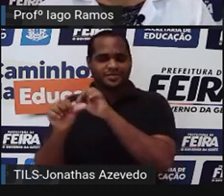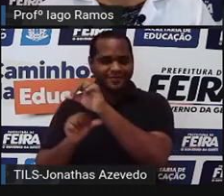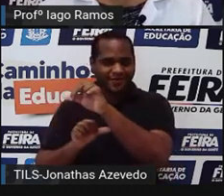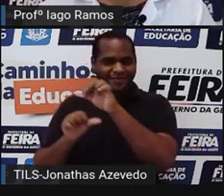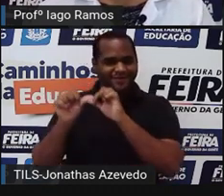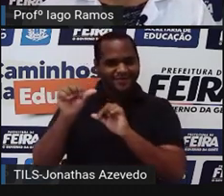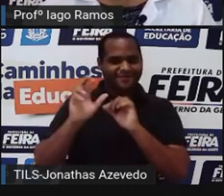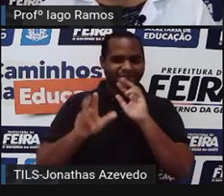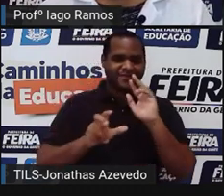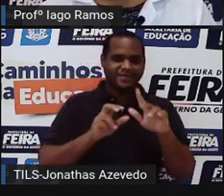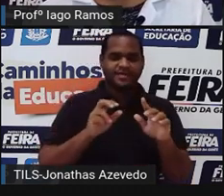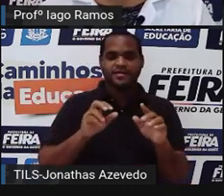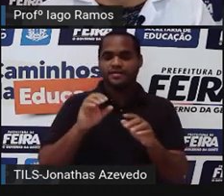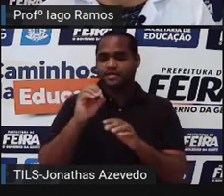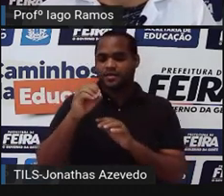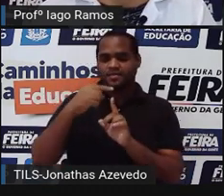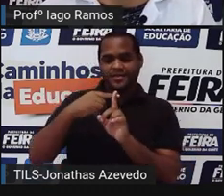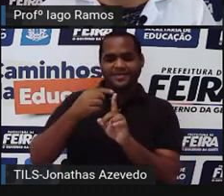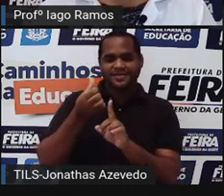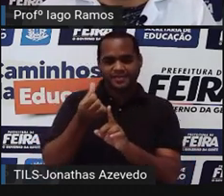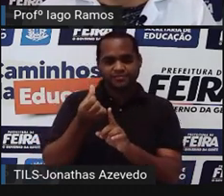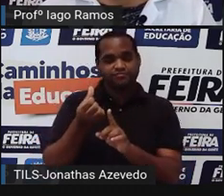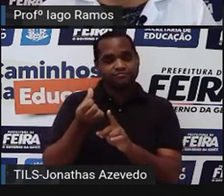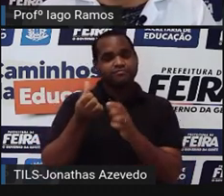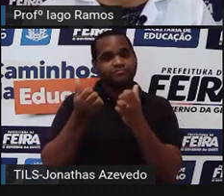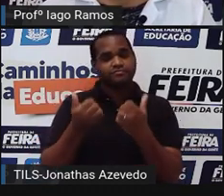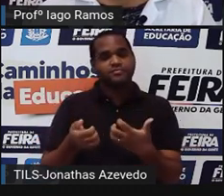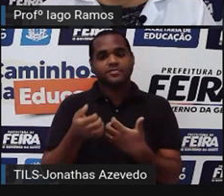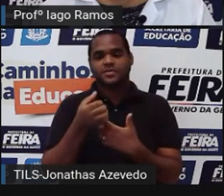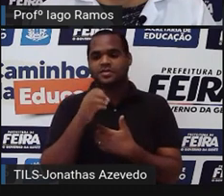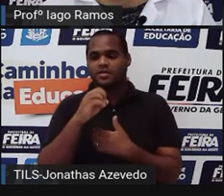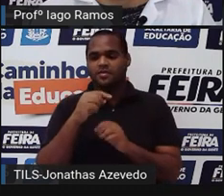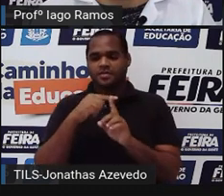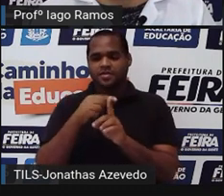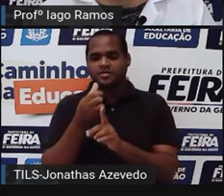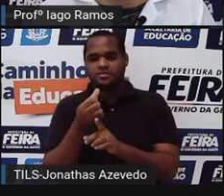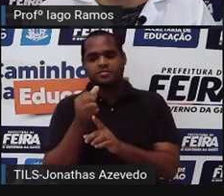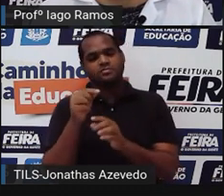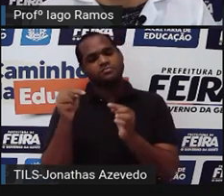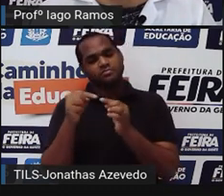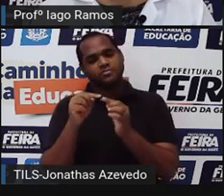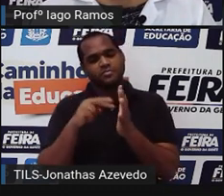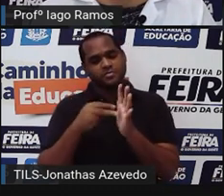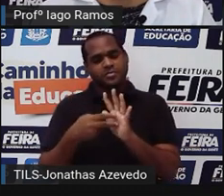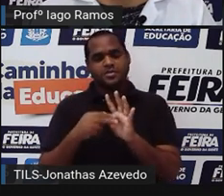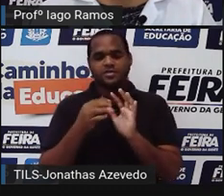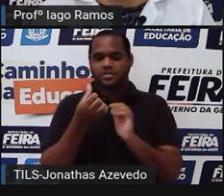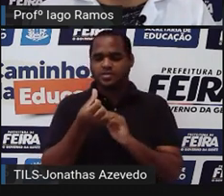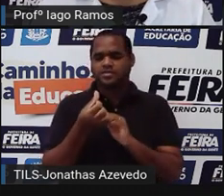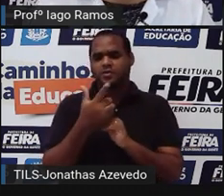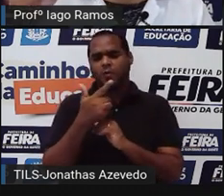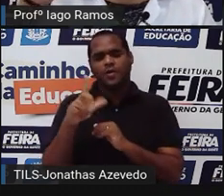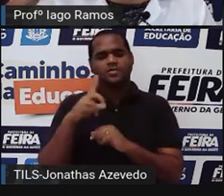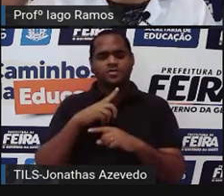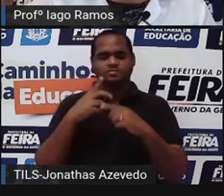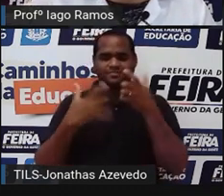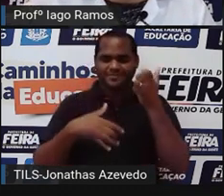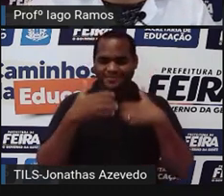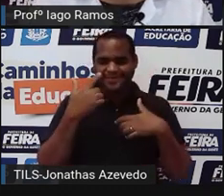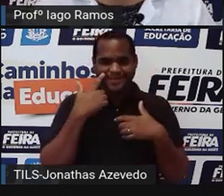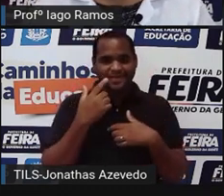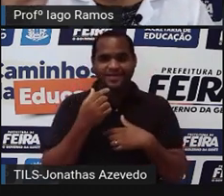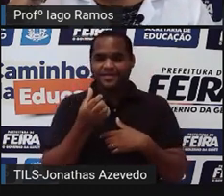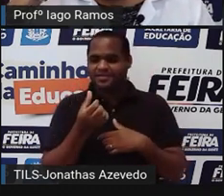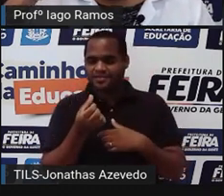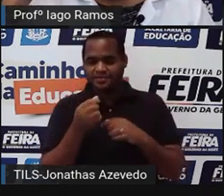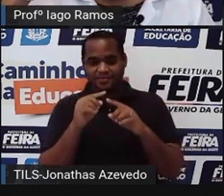operação inversa, fica 0 mais 6, 0 mais 6 é igual a 6, tá? Então, a outra raiz que eu estou chamando ali de x